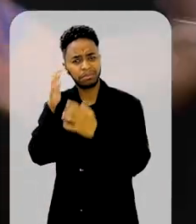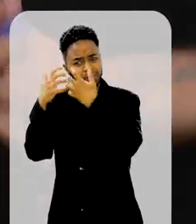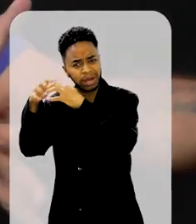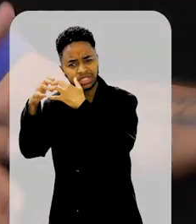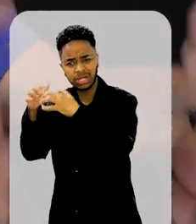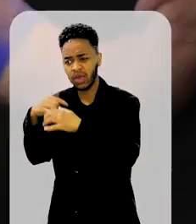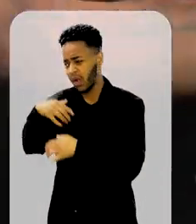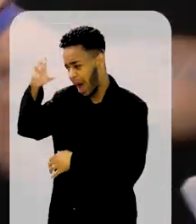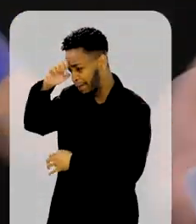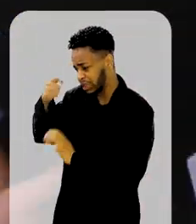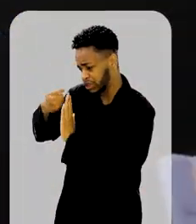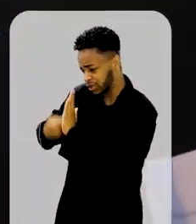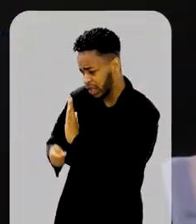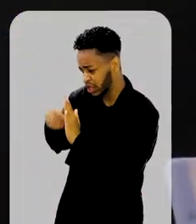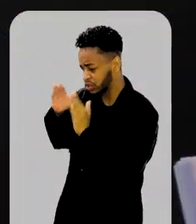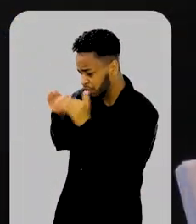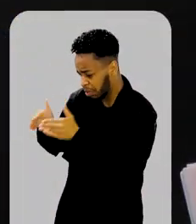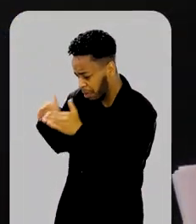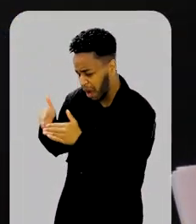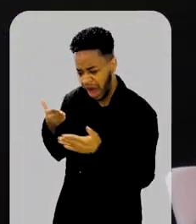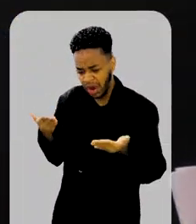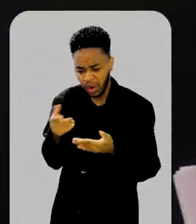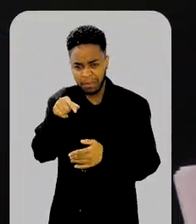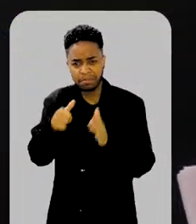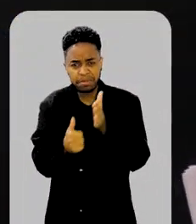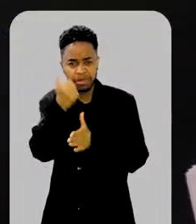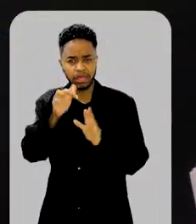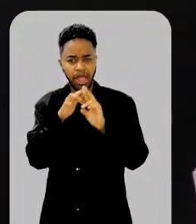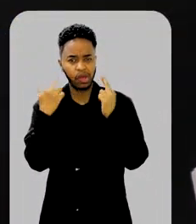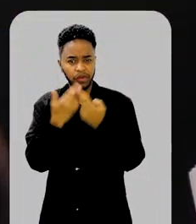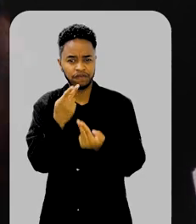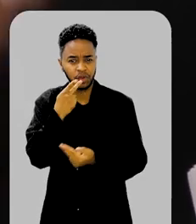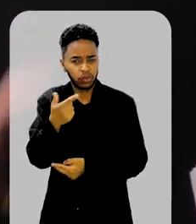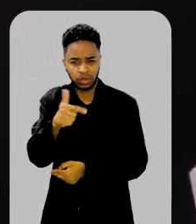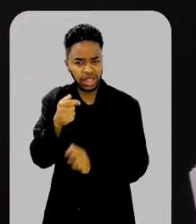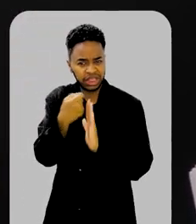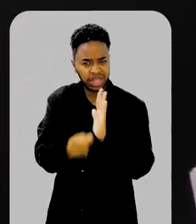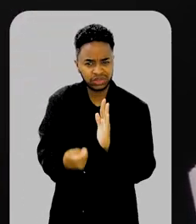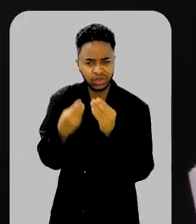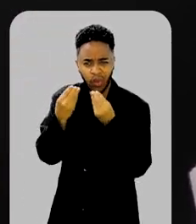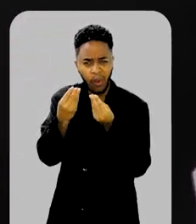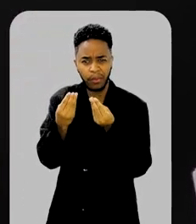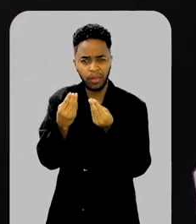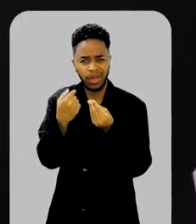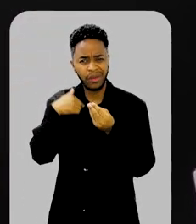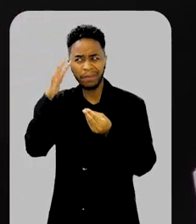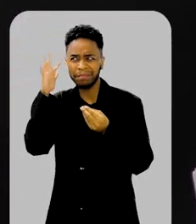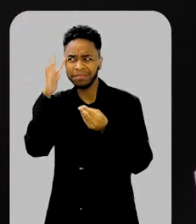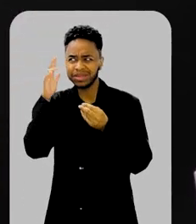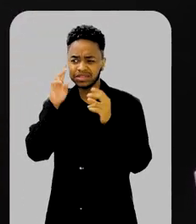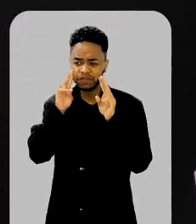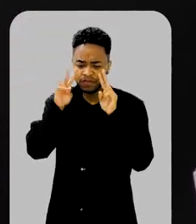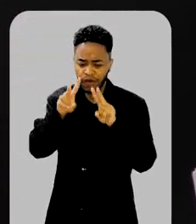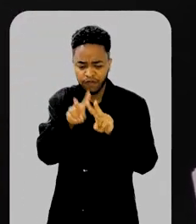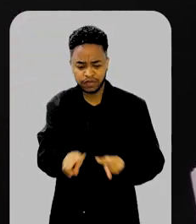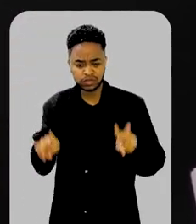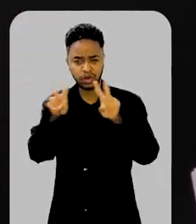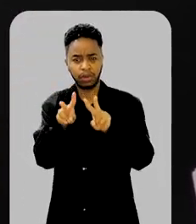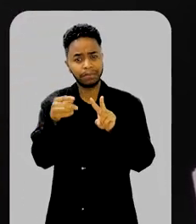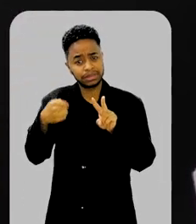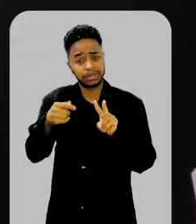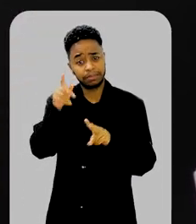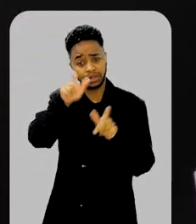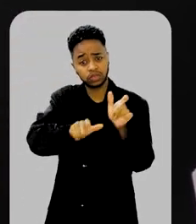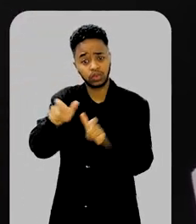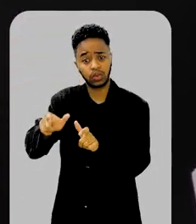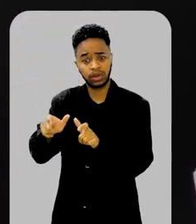maneira ganhamos dessa maneira com o loso aí numa primeira reunião ele fala que não tem o texto vem depois pense visualmente pensar visualmente tem